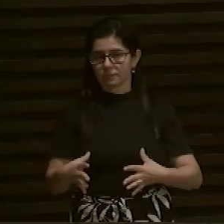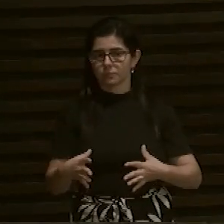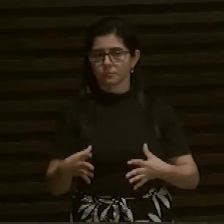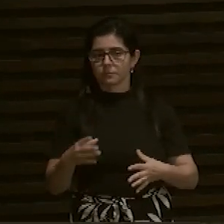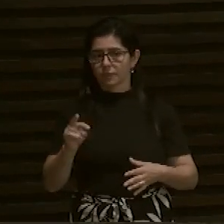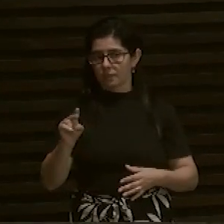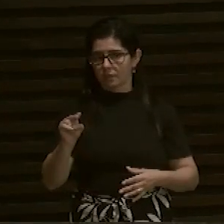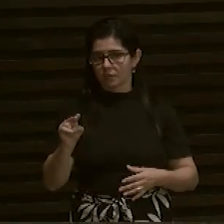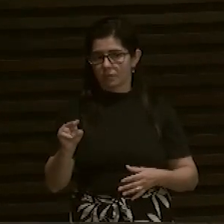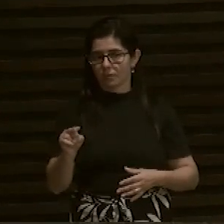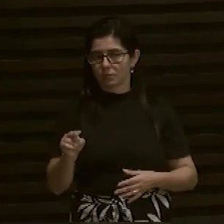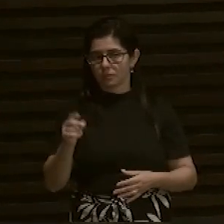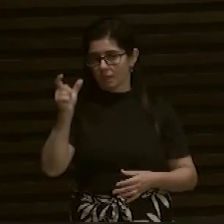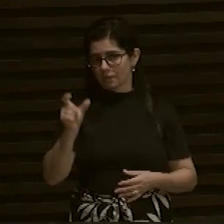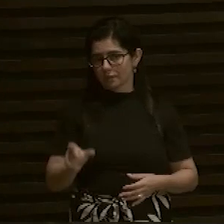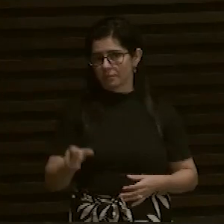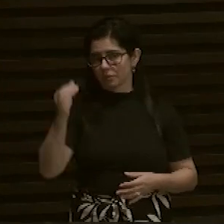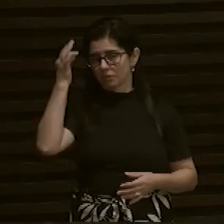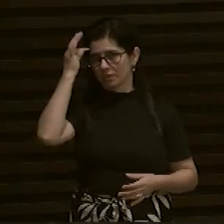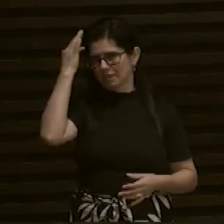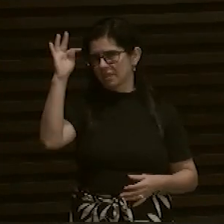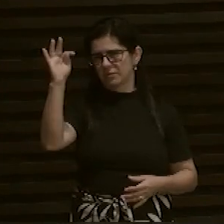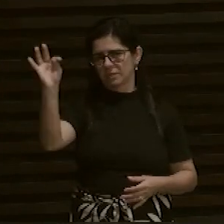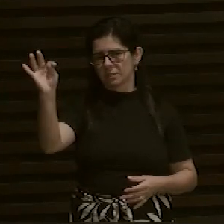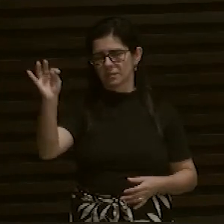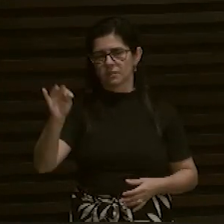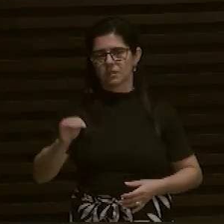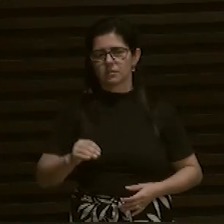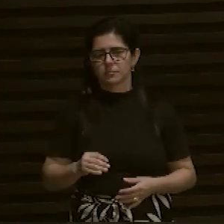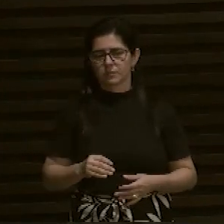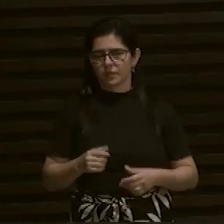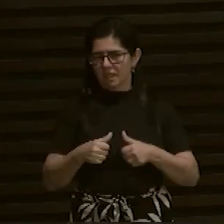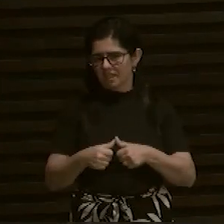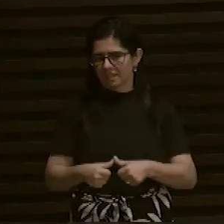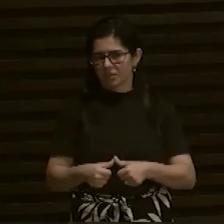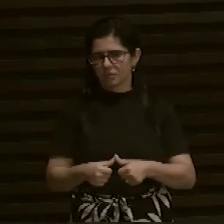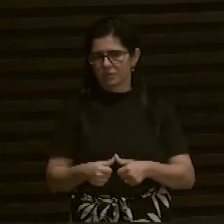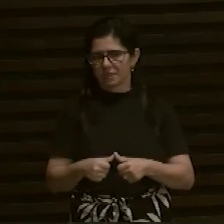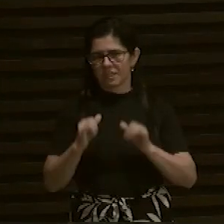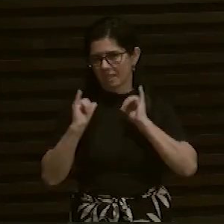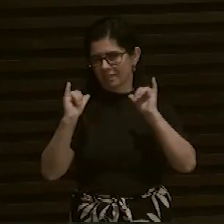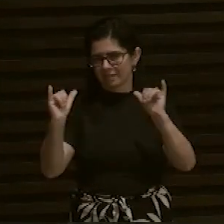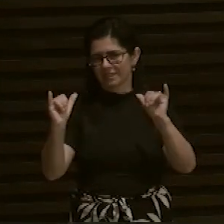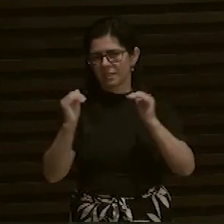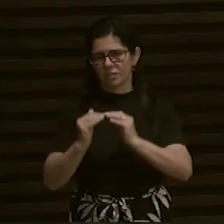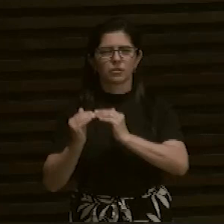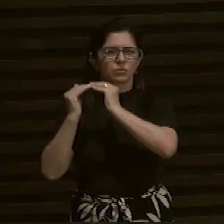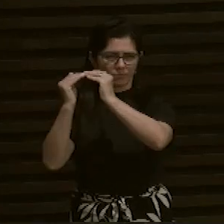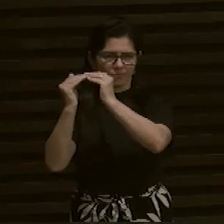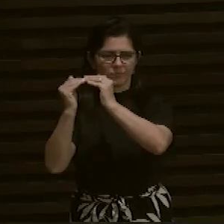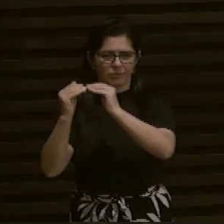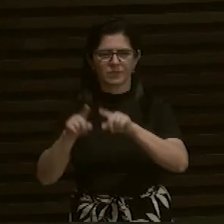vocês mais uma filosofia mundana aqui. É superior às outras. Pode até ser que eles considerassem como superior às outras,